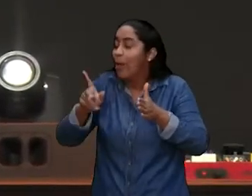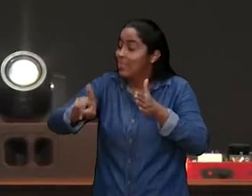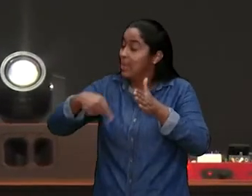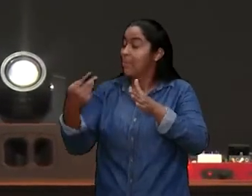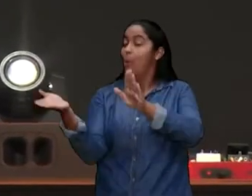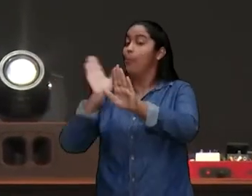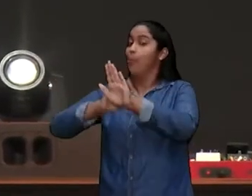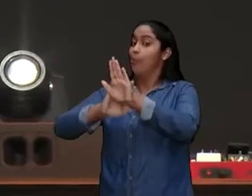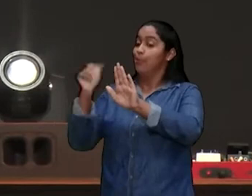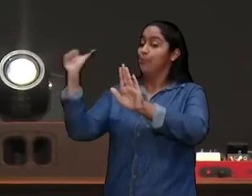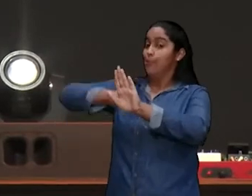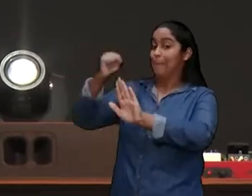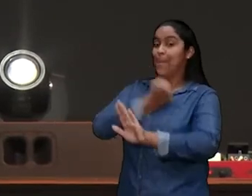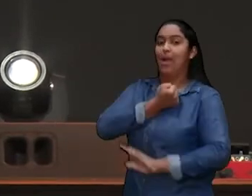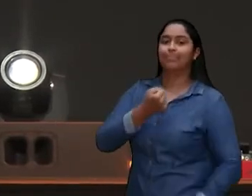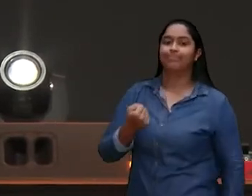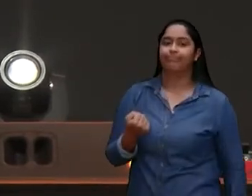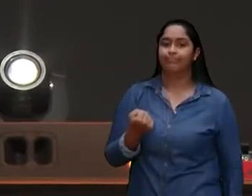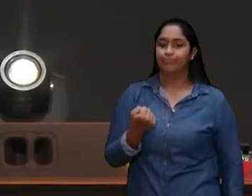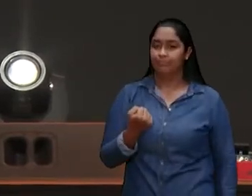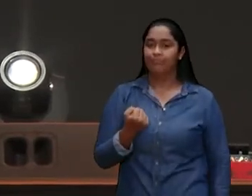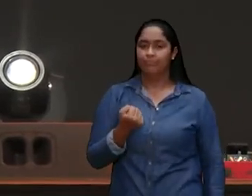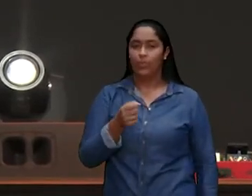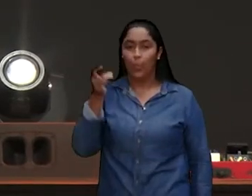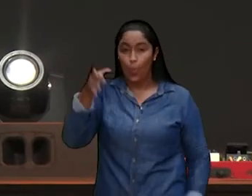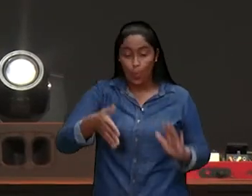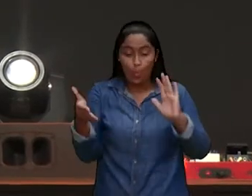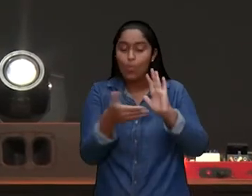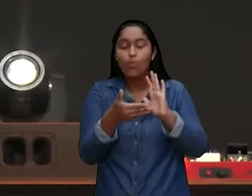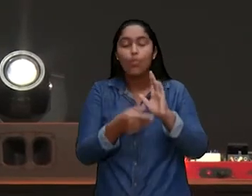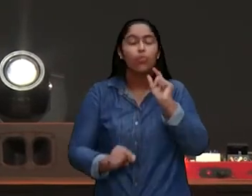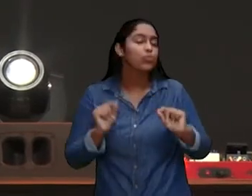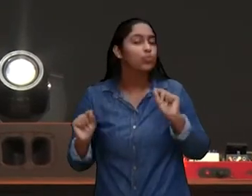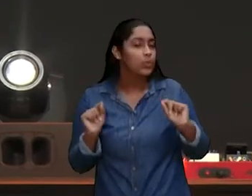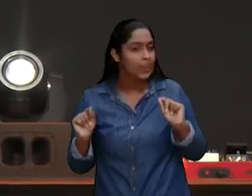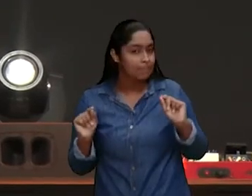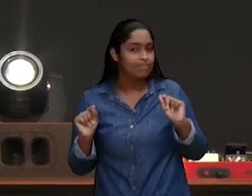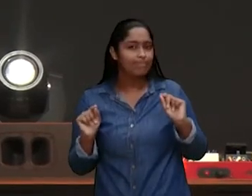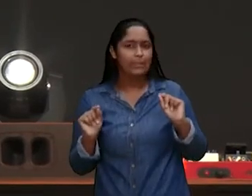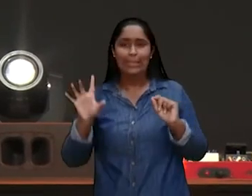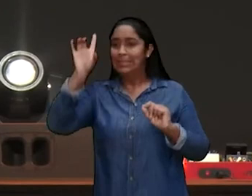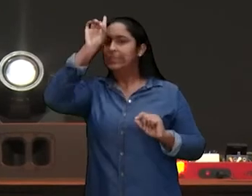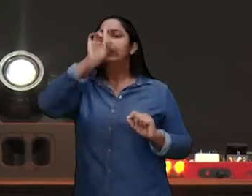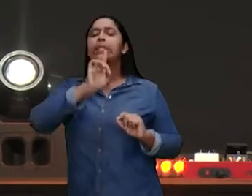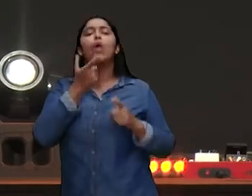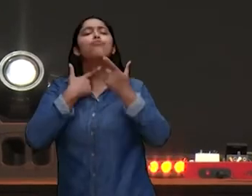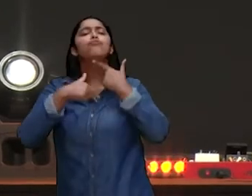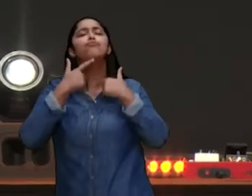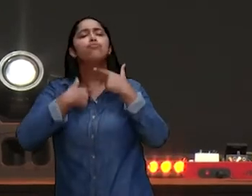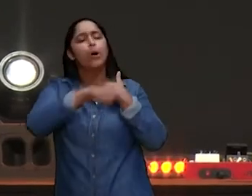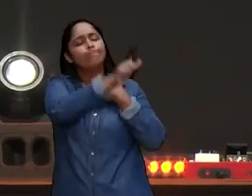lugar sabe que eu aprendo aqui que não é a vontade de Deus que o ser humano sofra mais